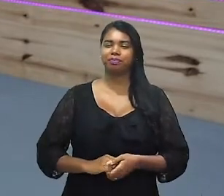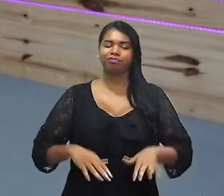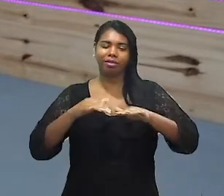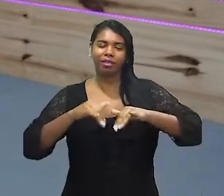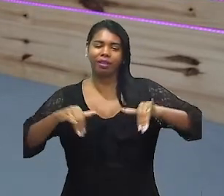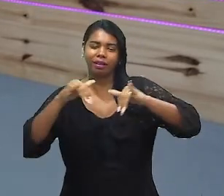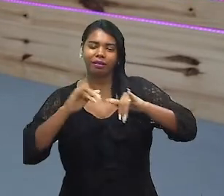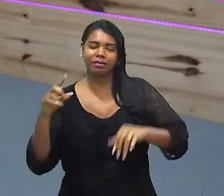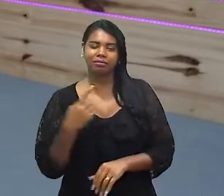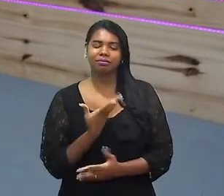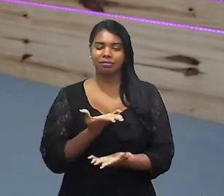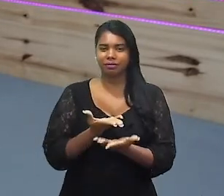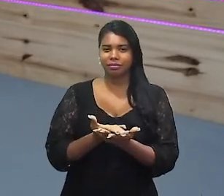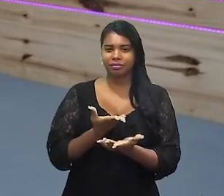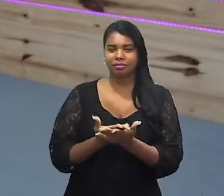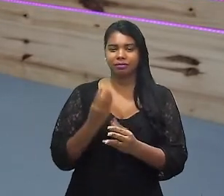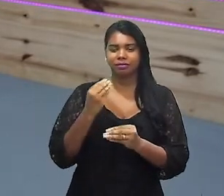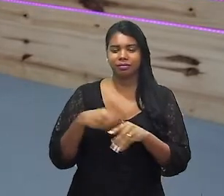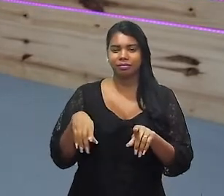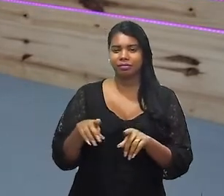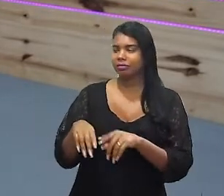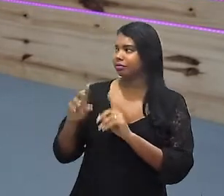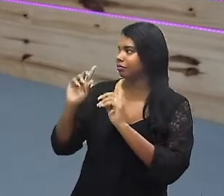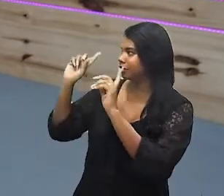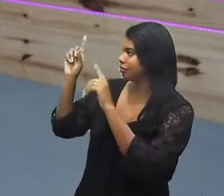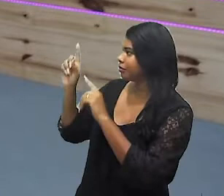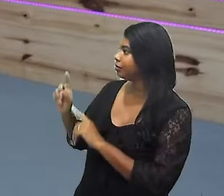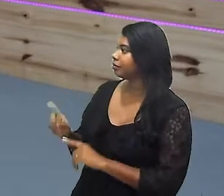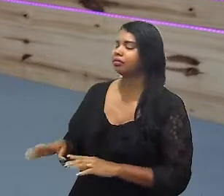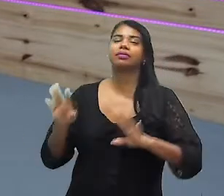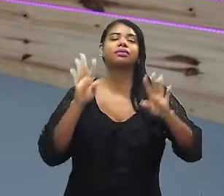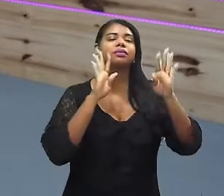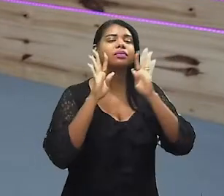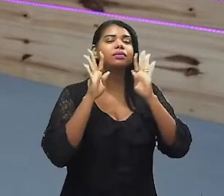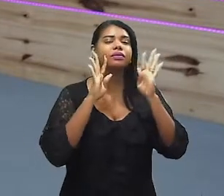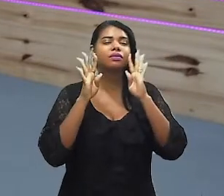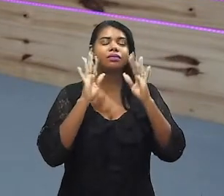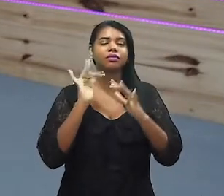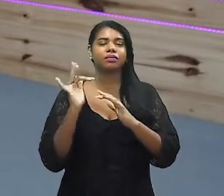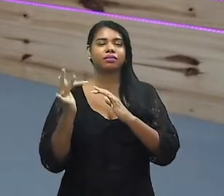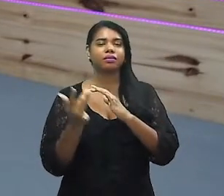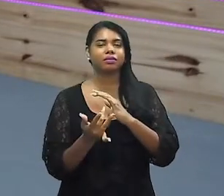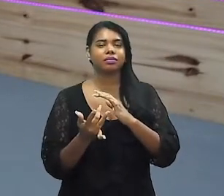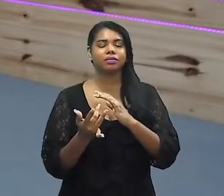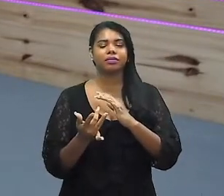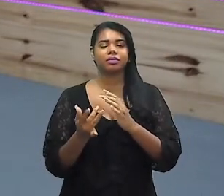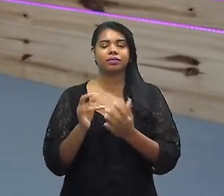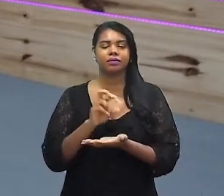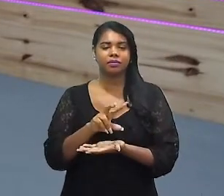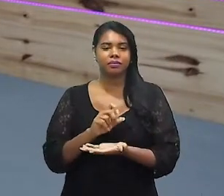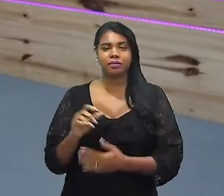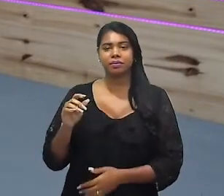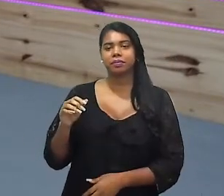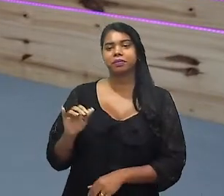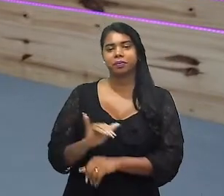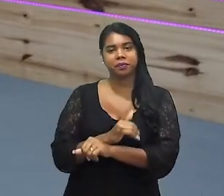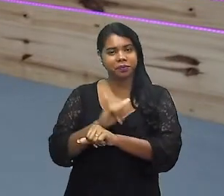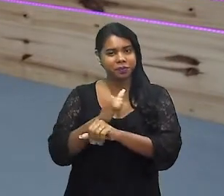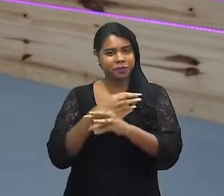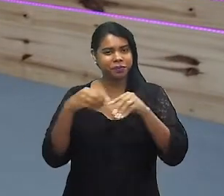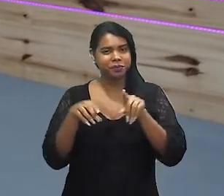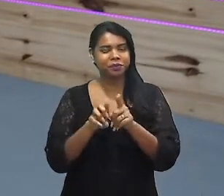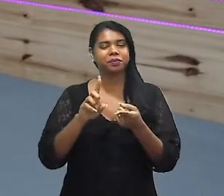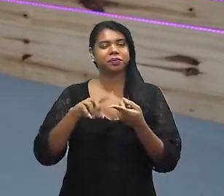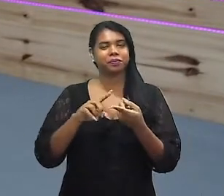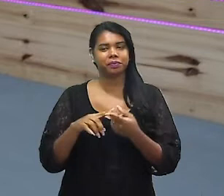aí as nossas aulas, que também são transmitidas pelo Facebook e lá no canal do EducaPE no YouTube. E é isso. A